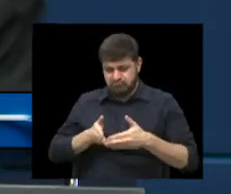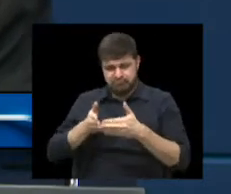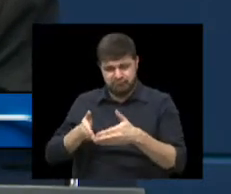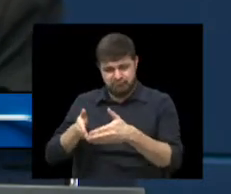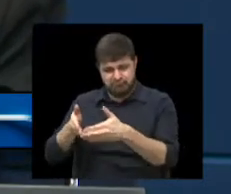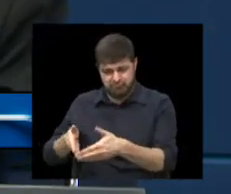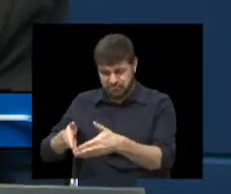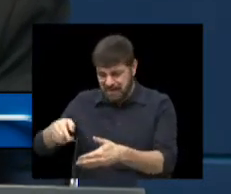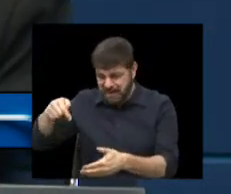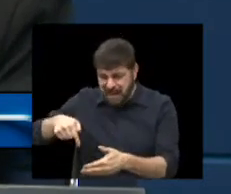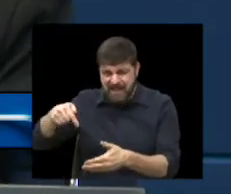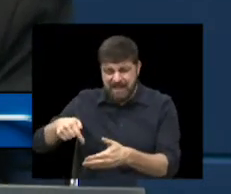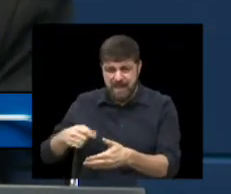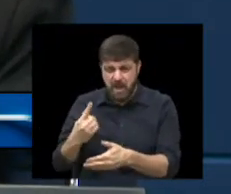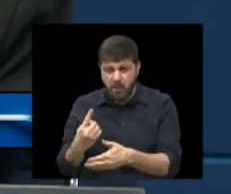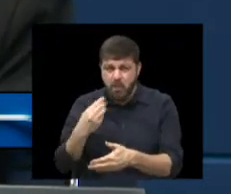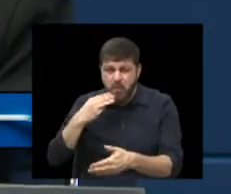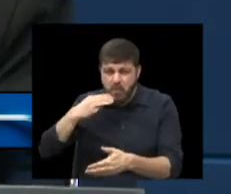1.800.000